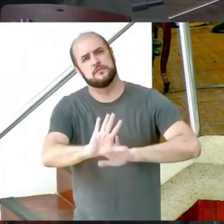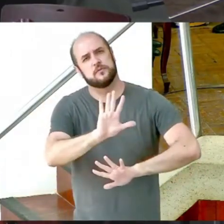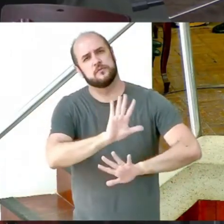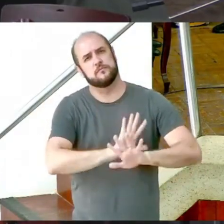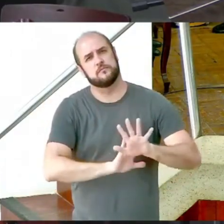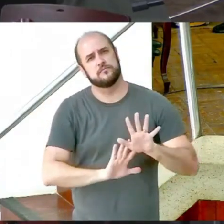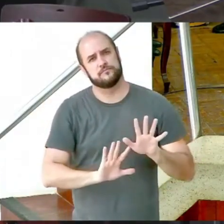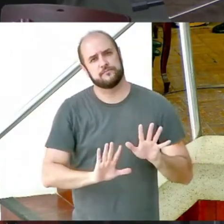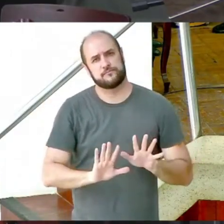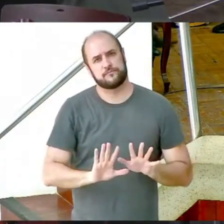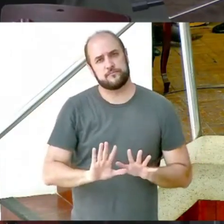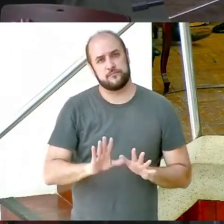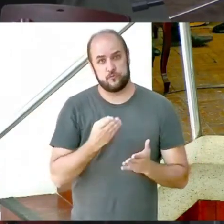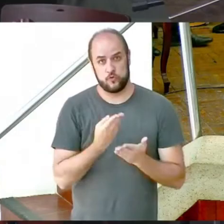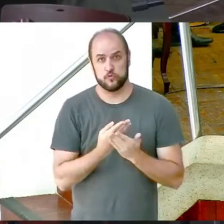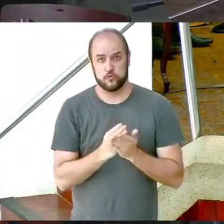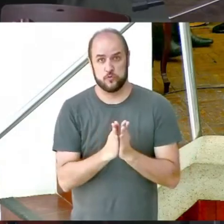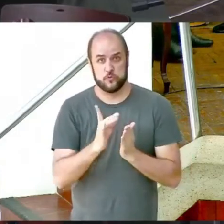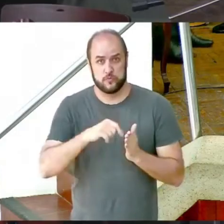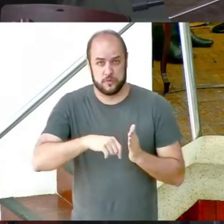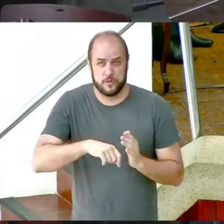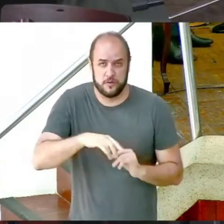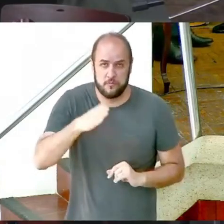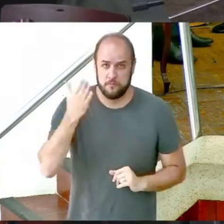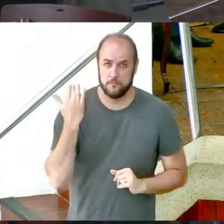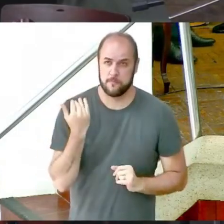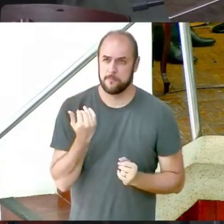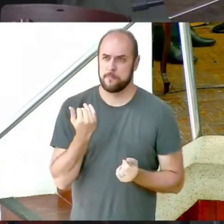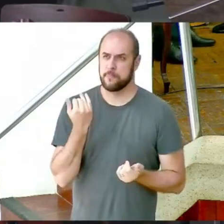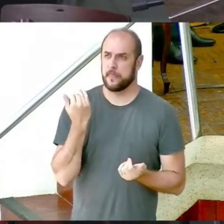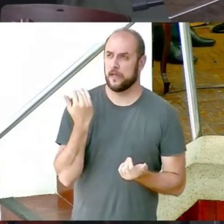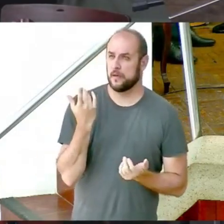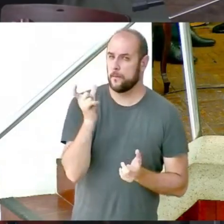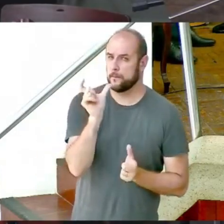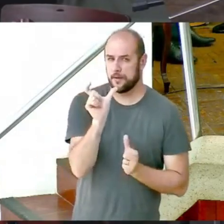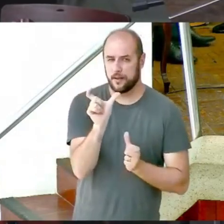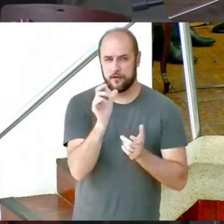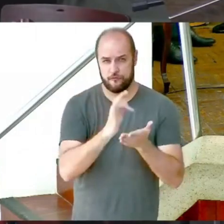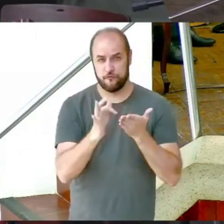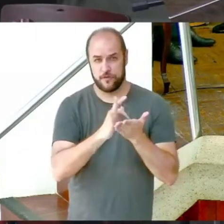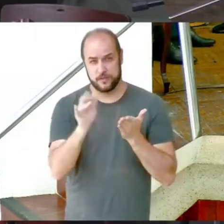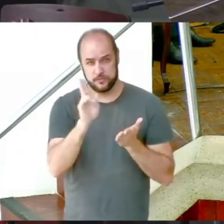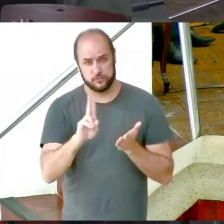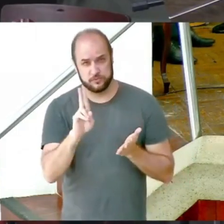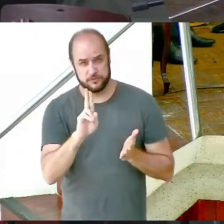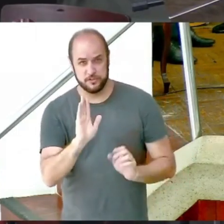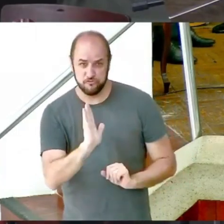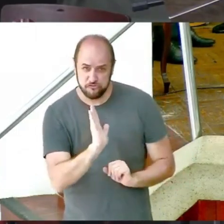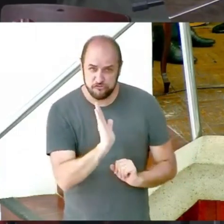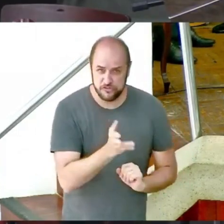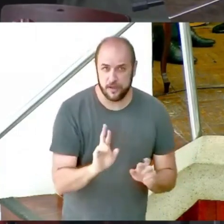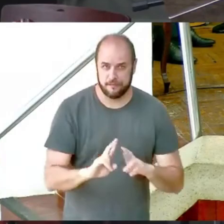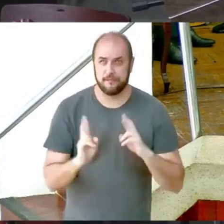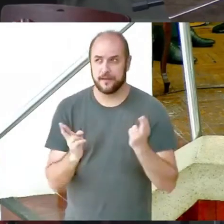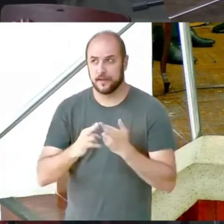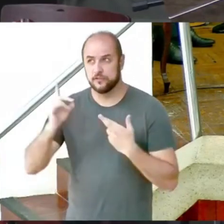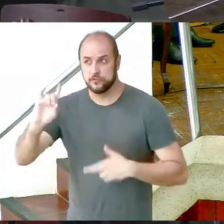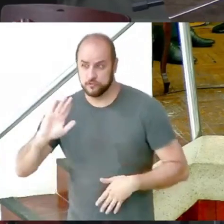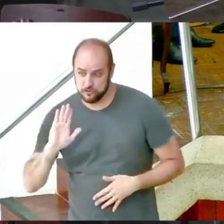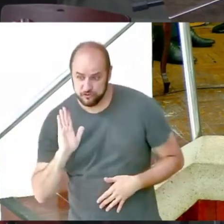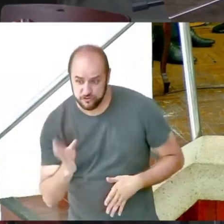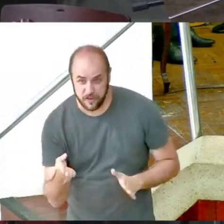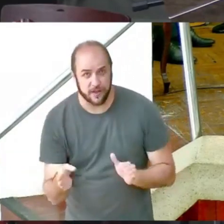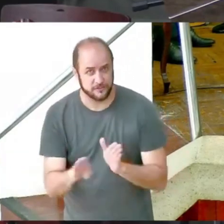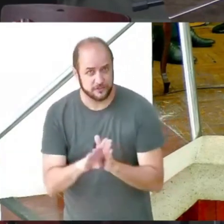Os teólogos bíblicos cunharam ou forjaram um termo, o reino de Deus já